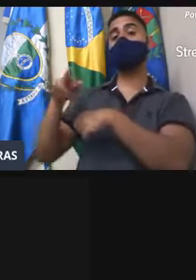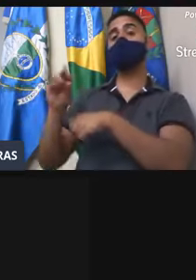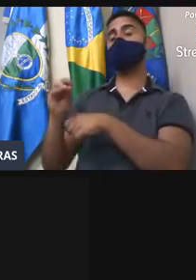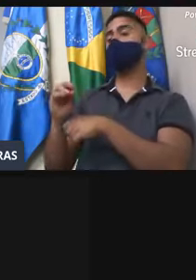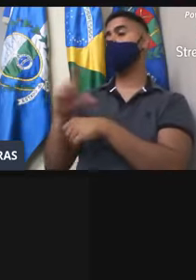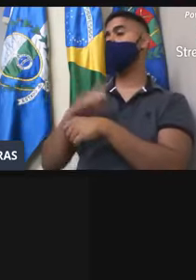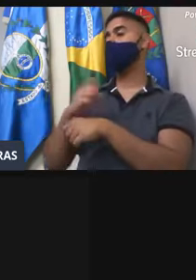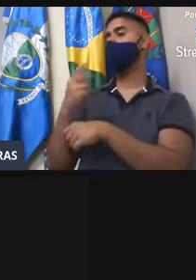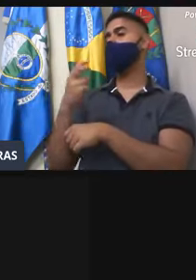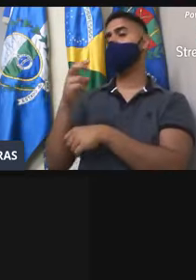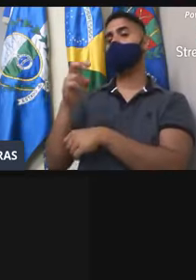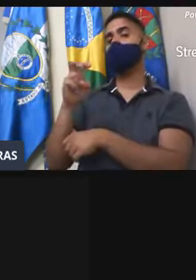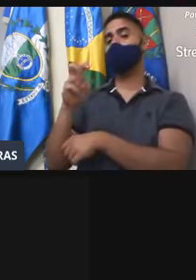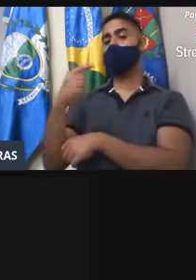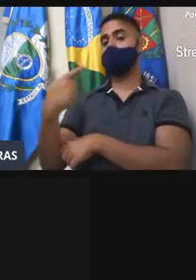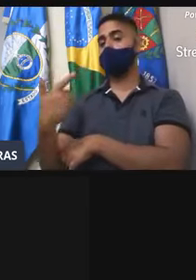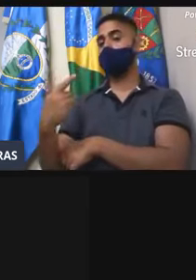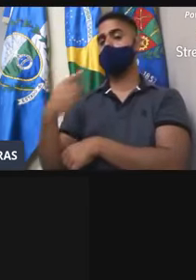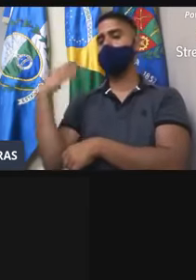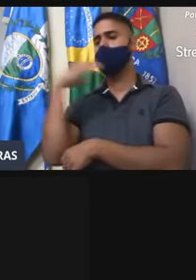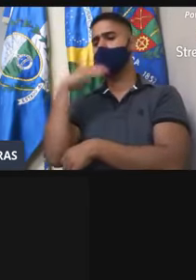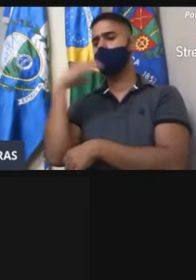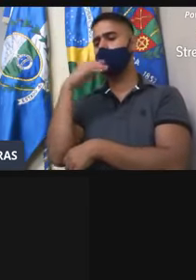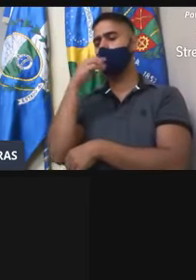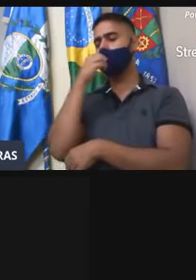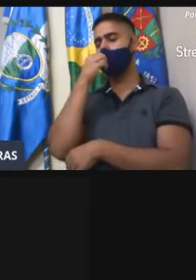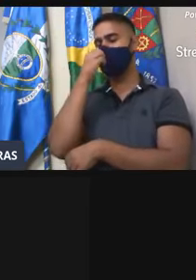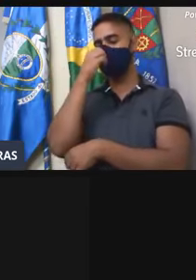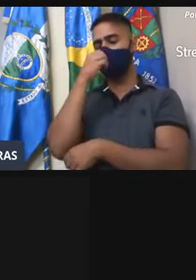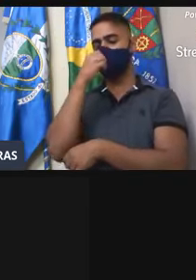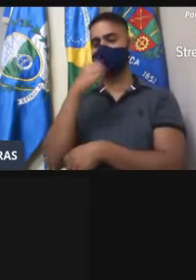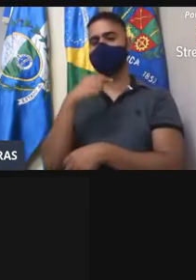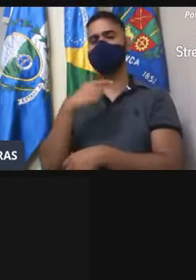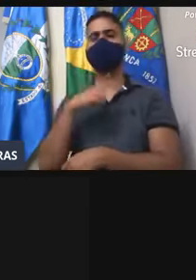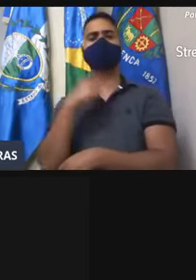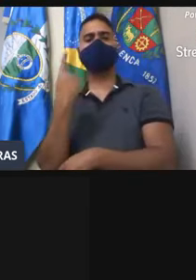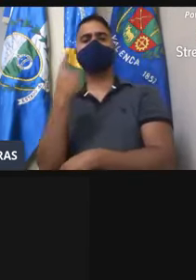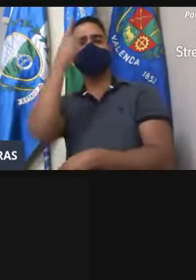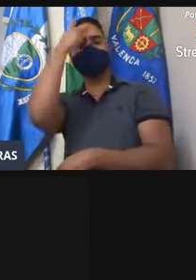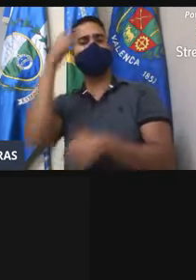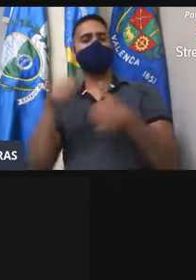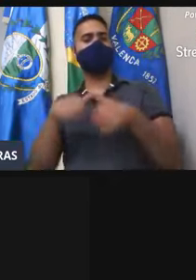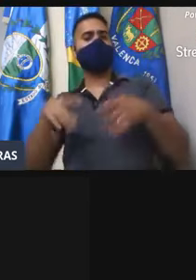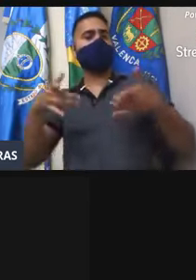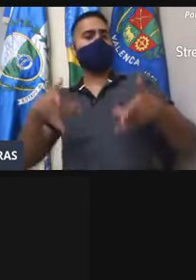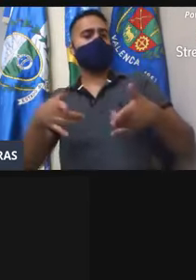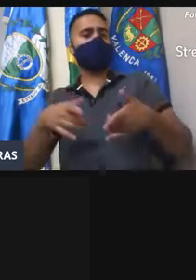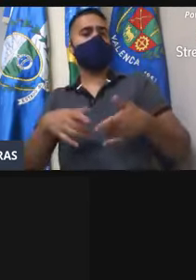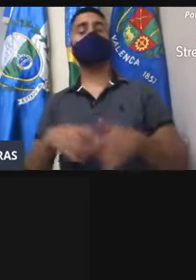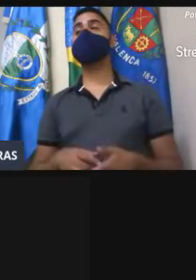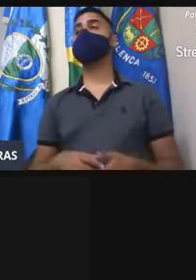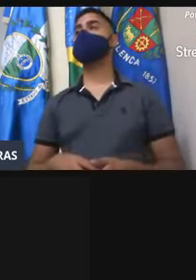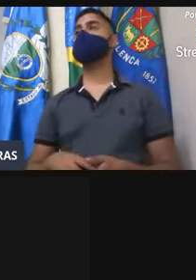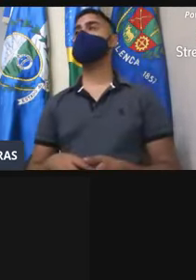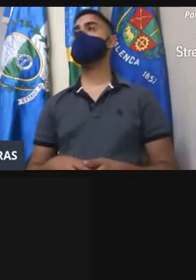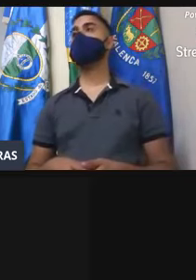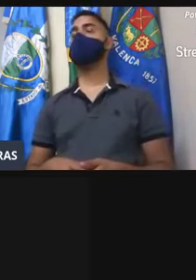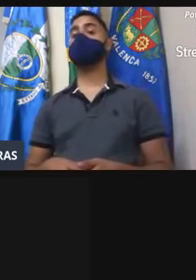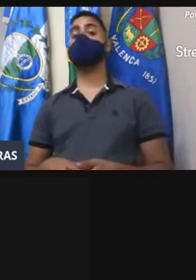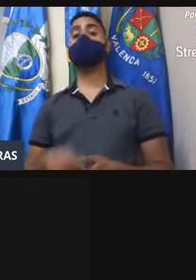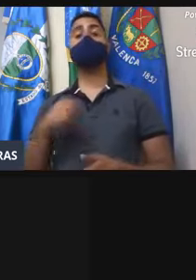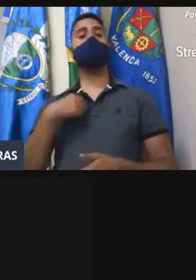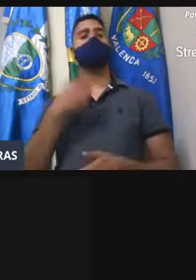atendimentos de urgência e emergência, uma internação e o atendimento de ambulatório foi encerrado. Então, quero